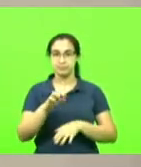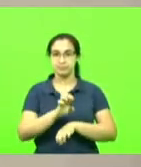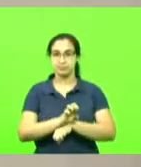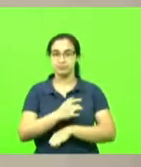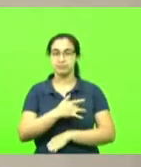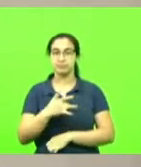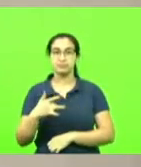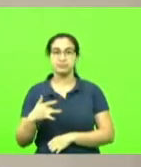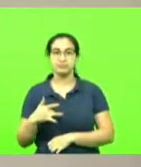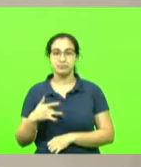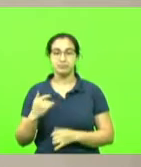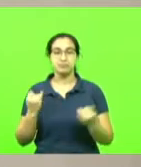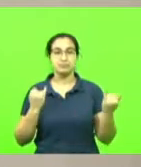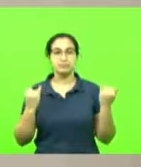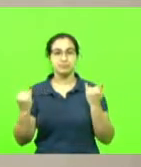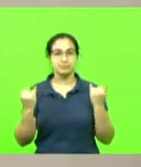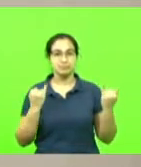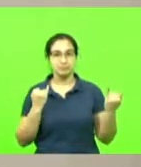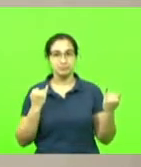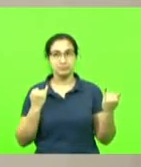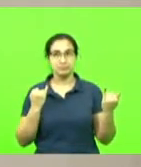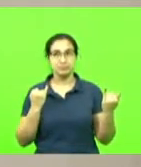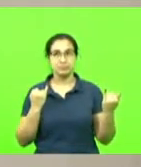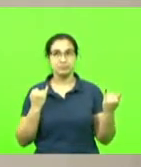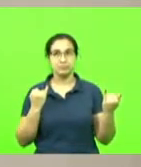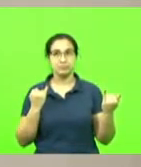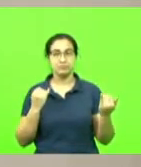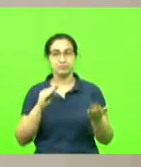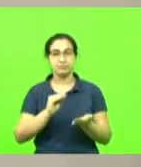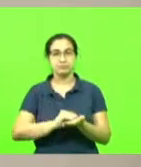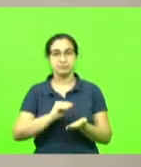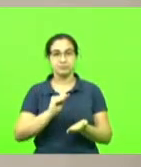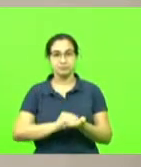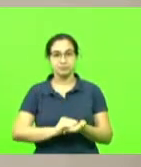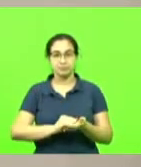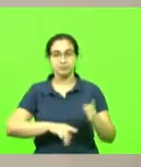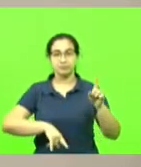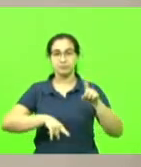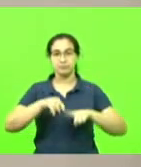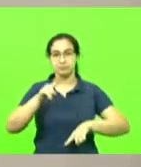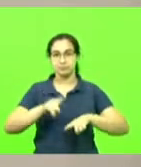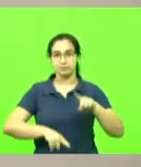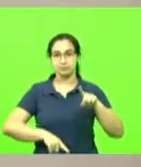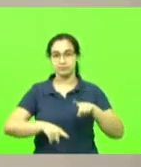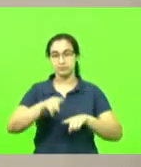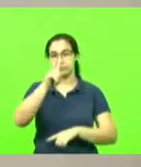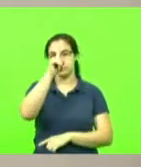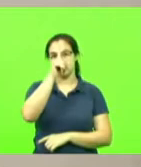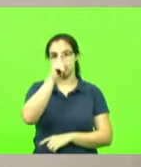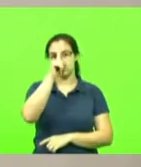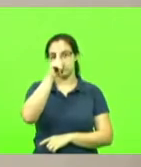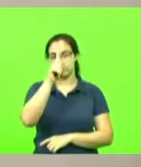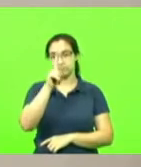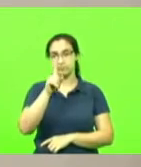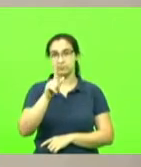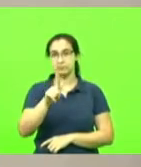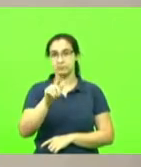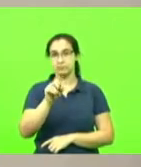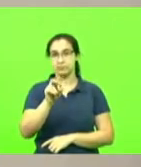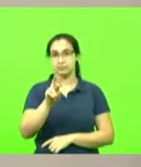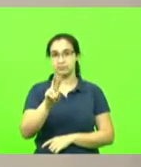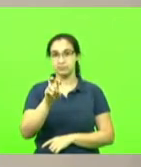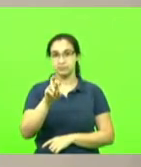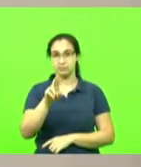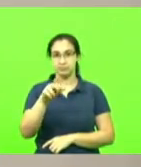Saúde informações acerca da falta de materiais no Hospital Governador Celso Ramos.